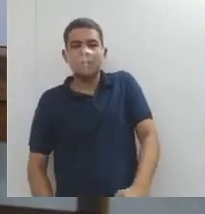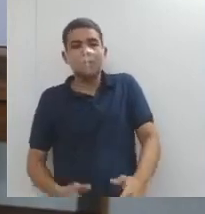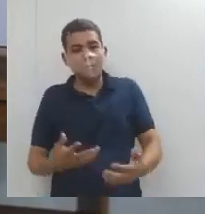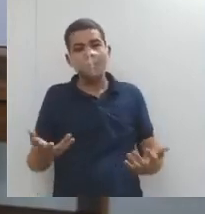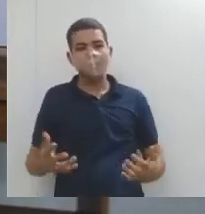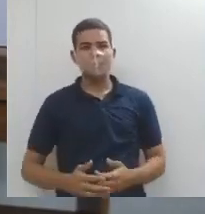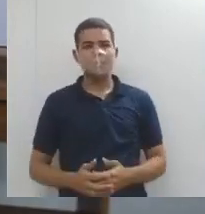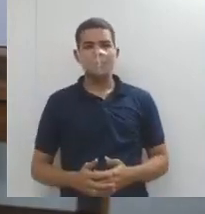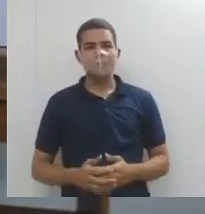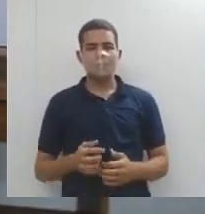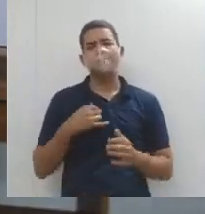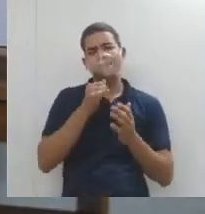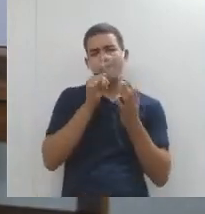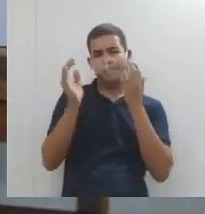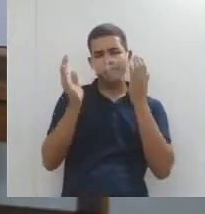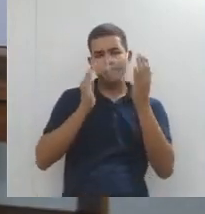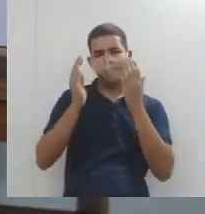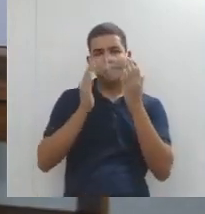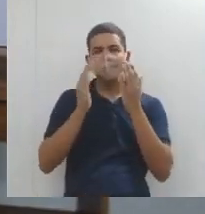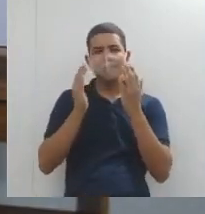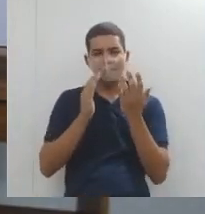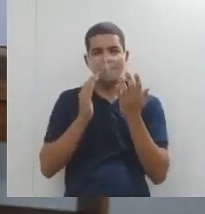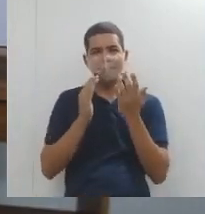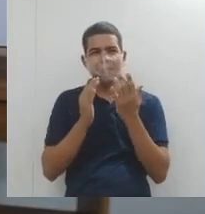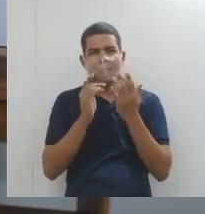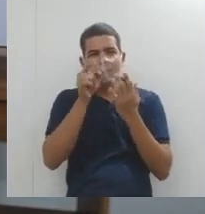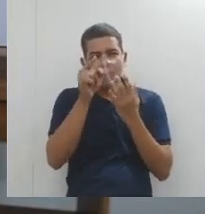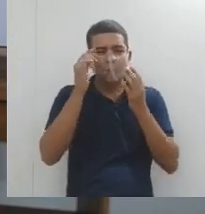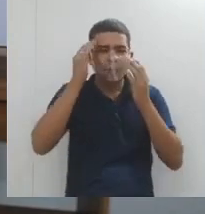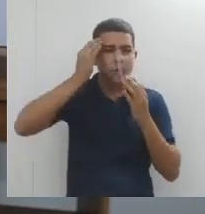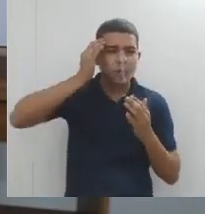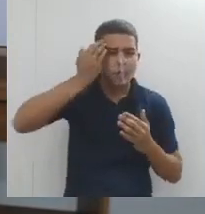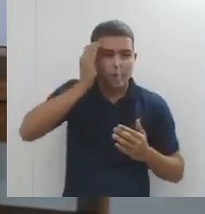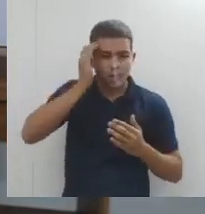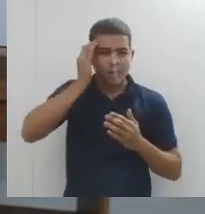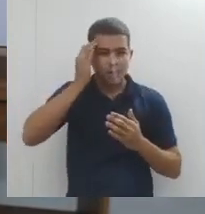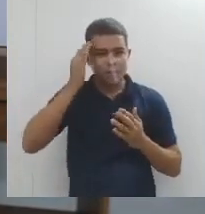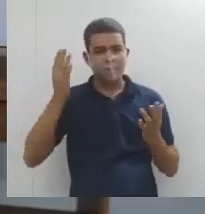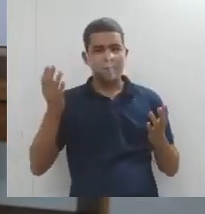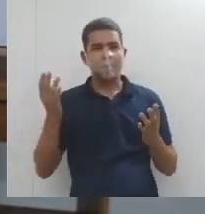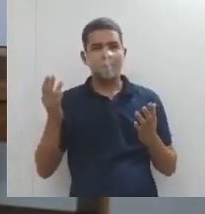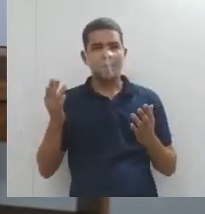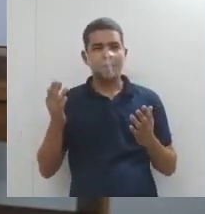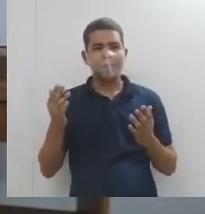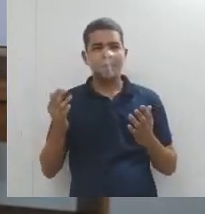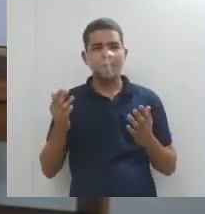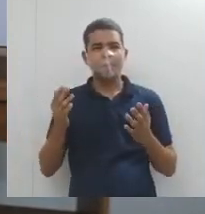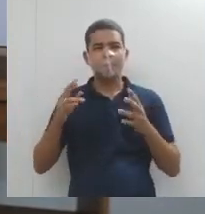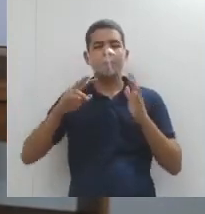essa analogia bem grosseira para que você perceba mais ou menos que é nesse sentido